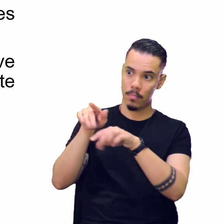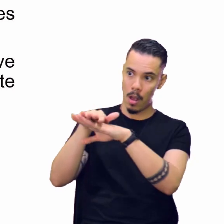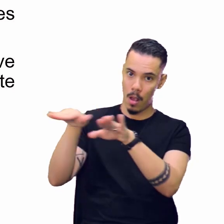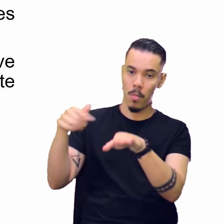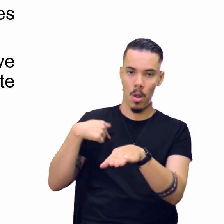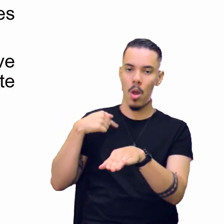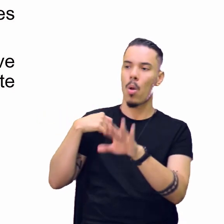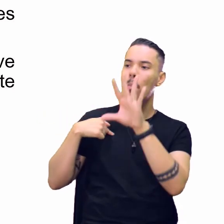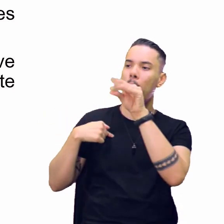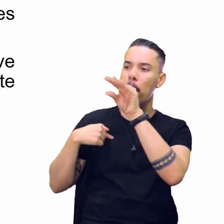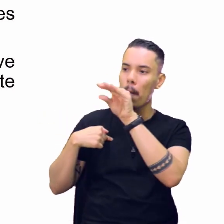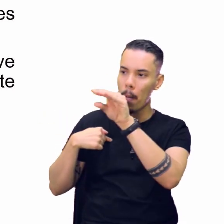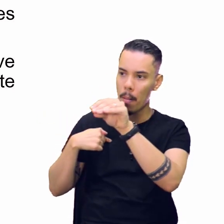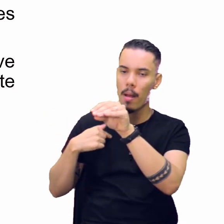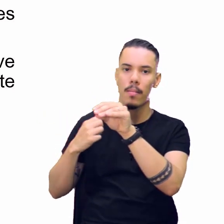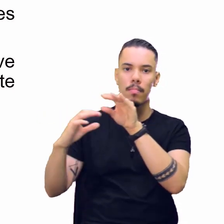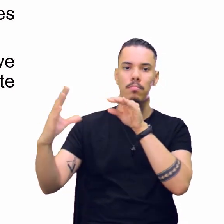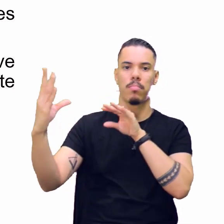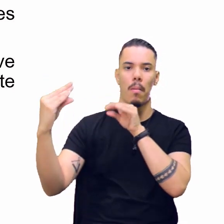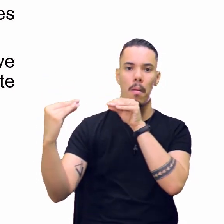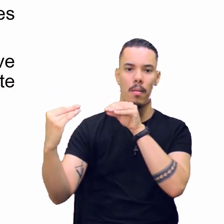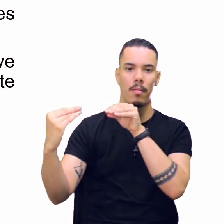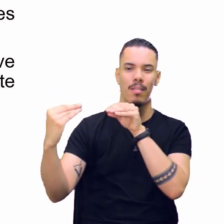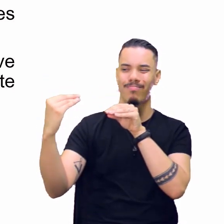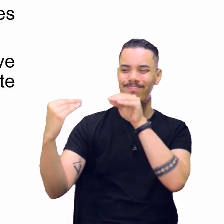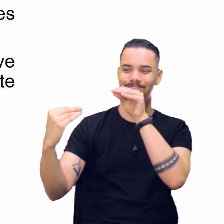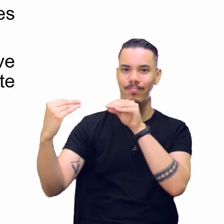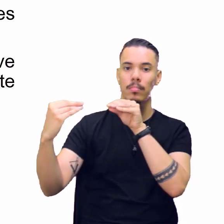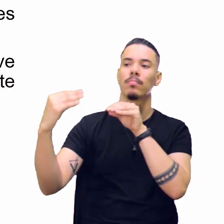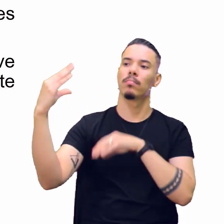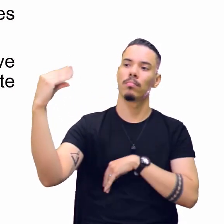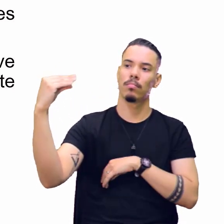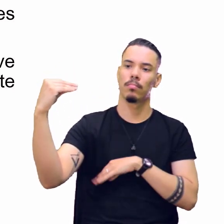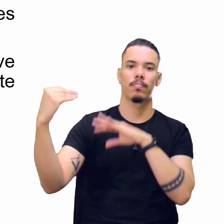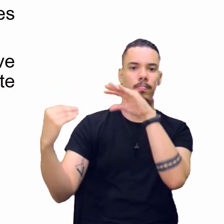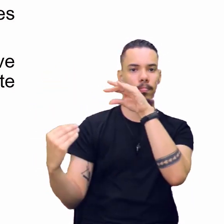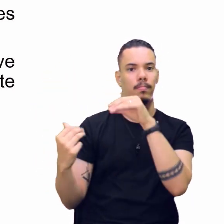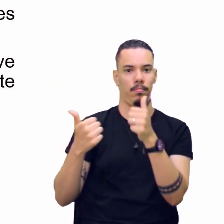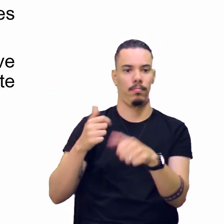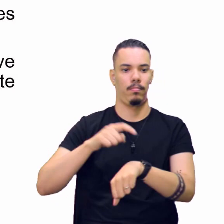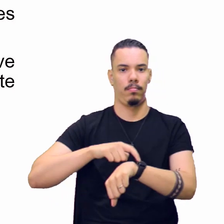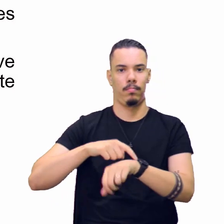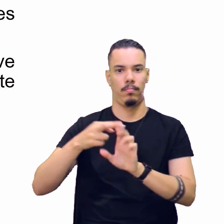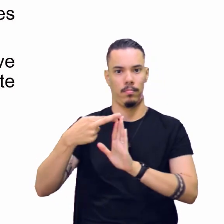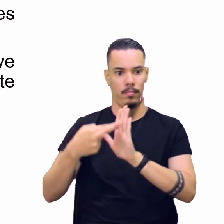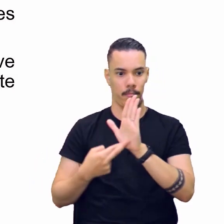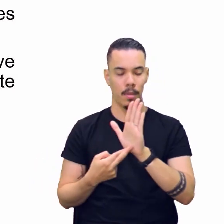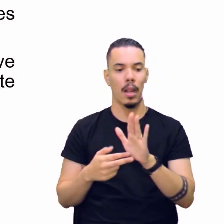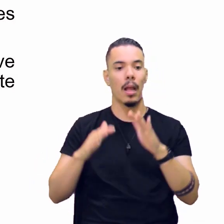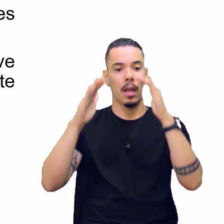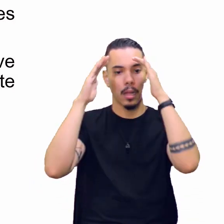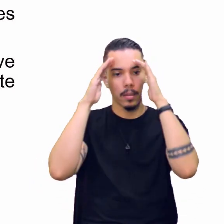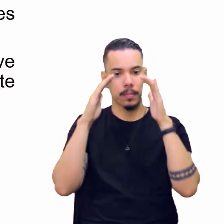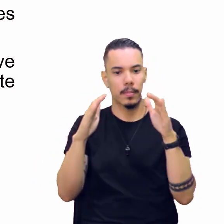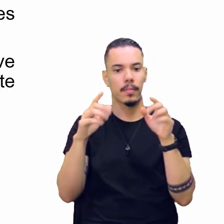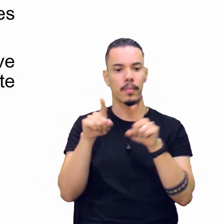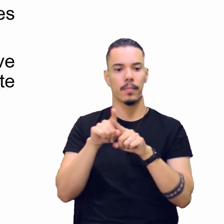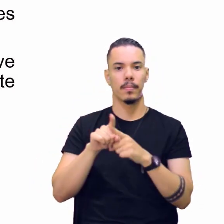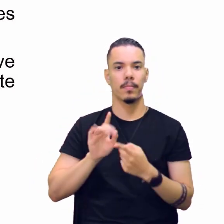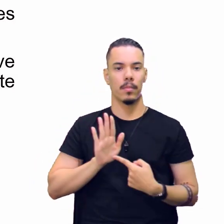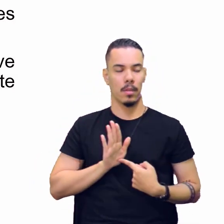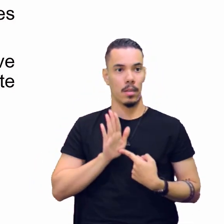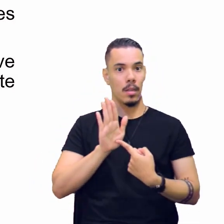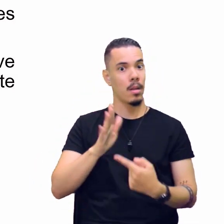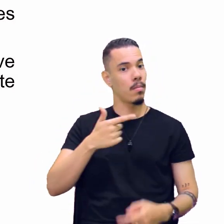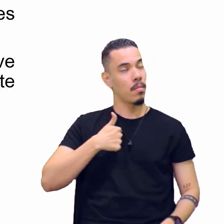o outro, o adversário, vamos dizer assim. Ser respeitado ao expor o